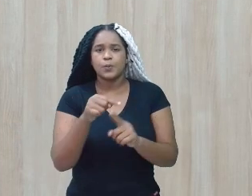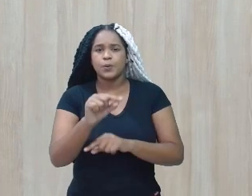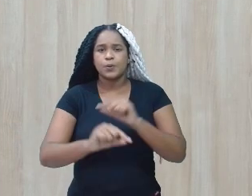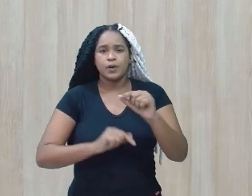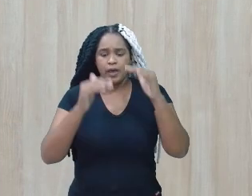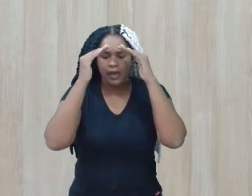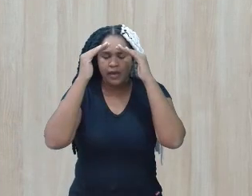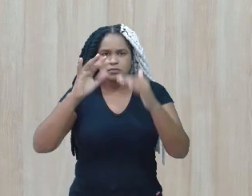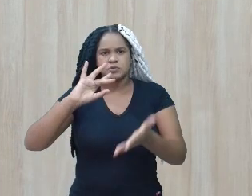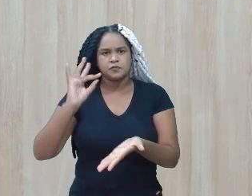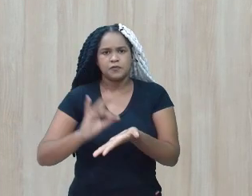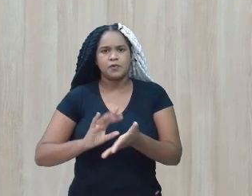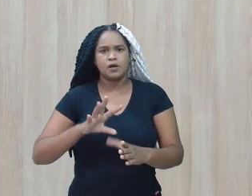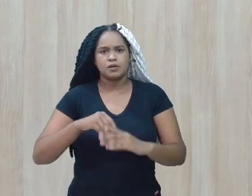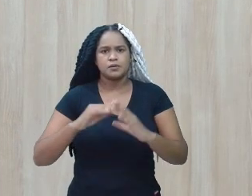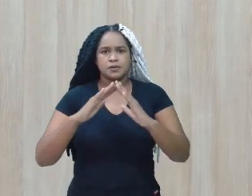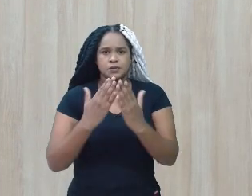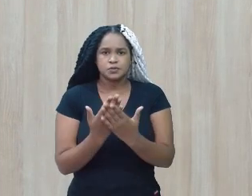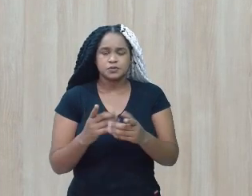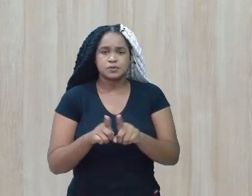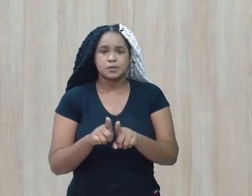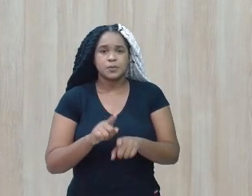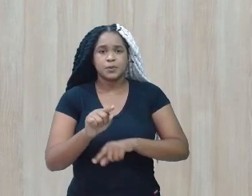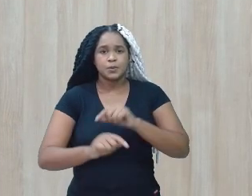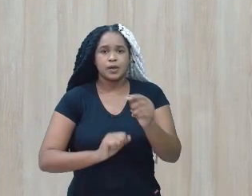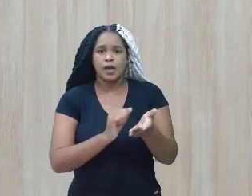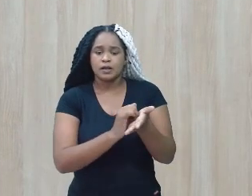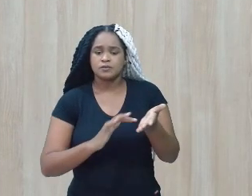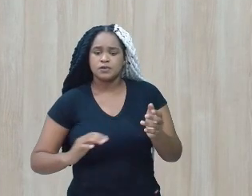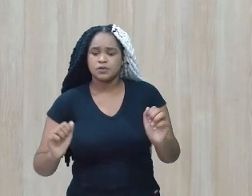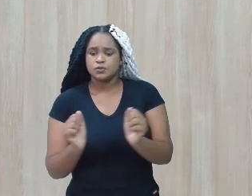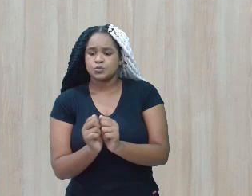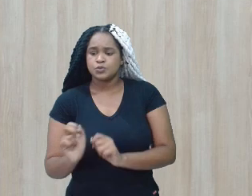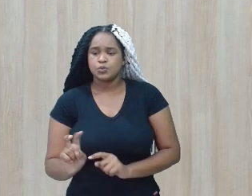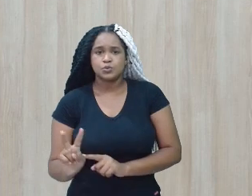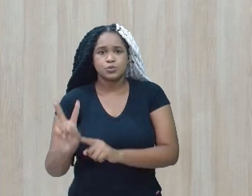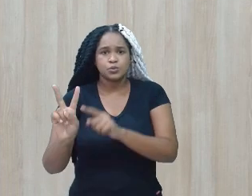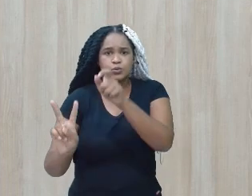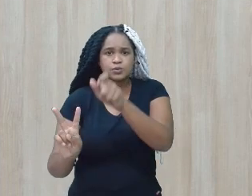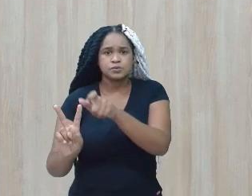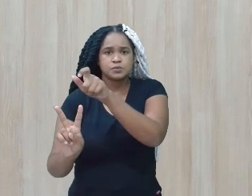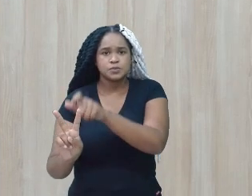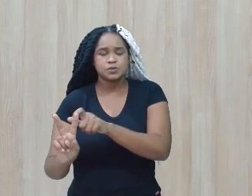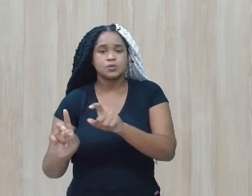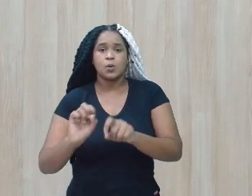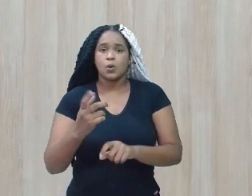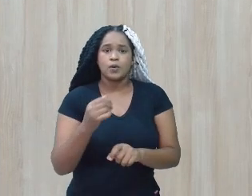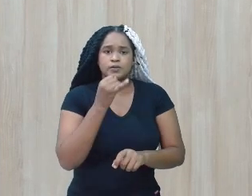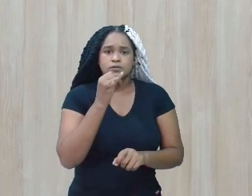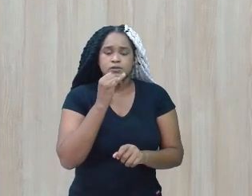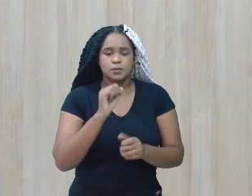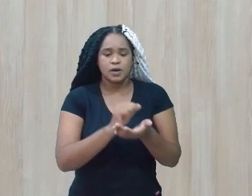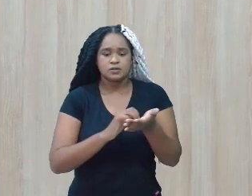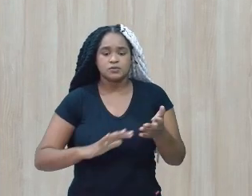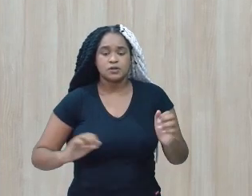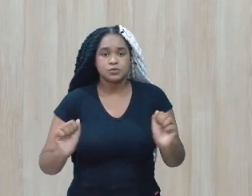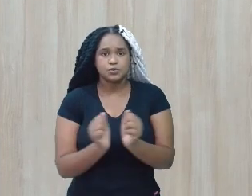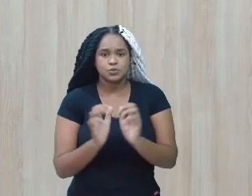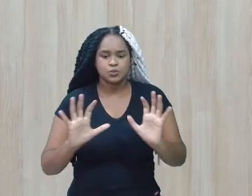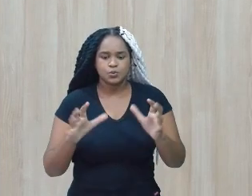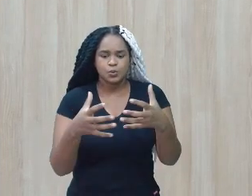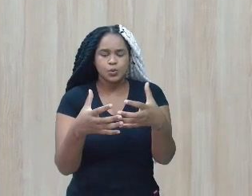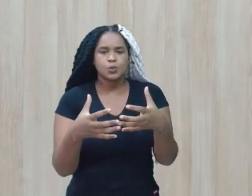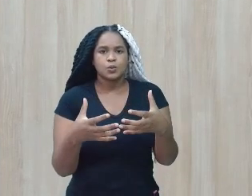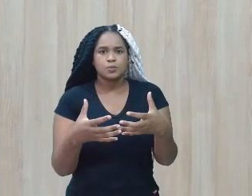respeito aconteça, proporcionando atividades em dupla, atividade em grupo, uma socialização em